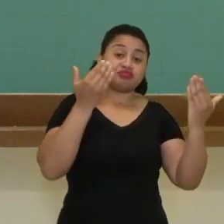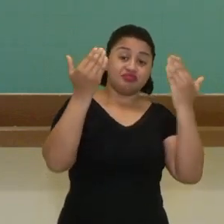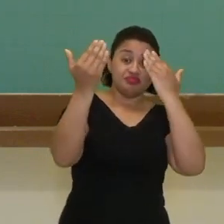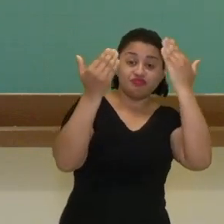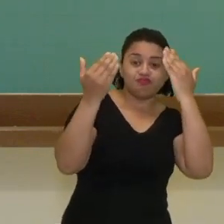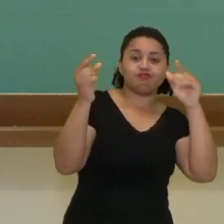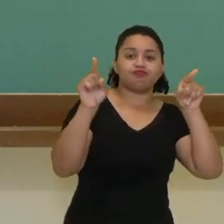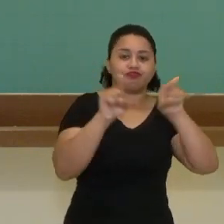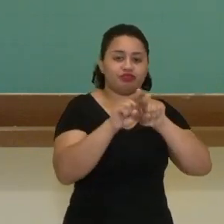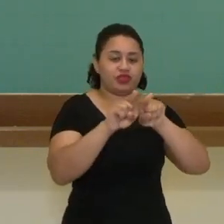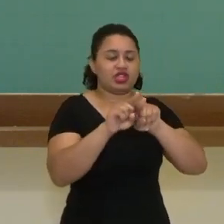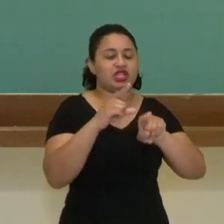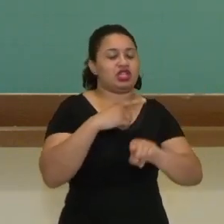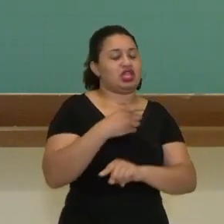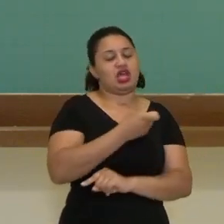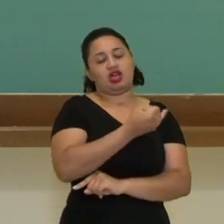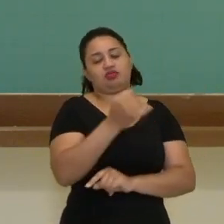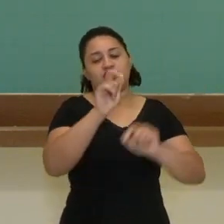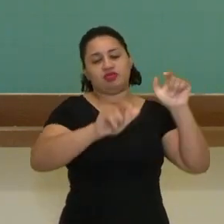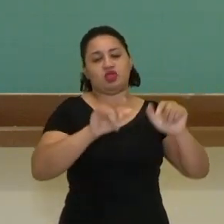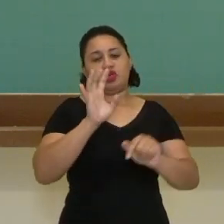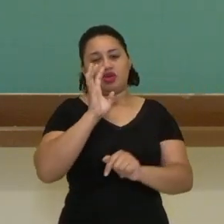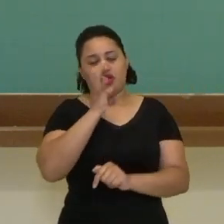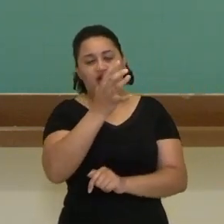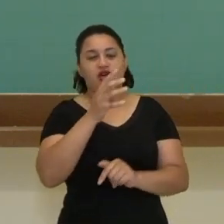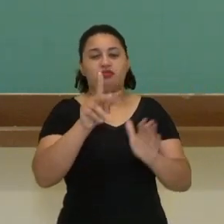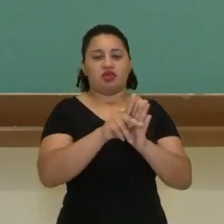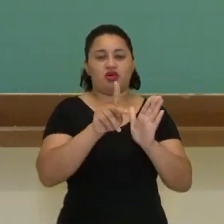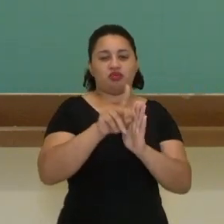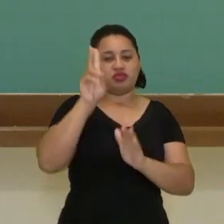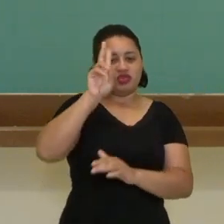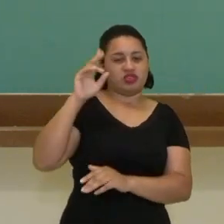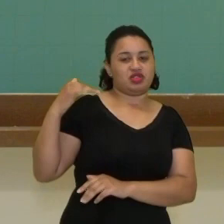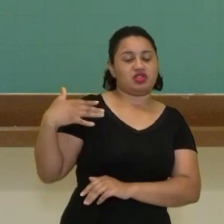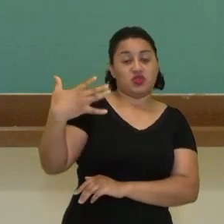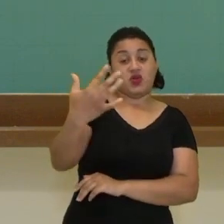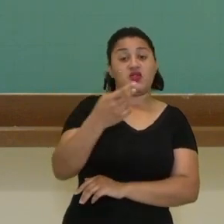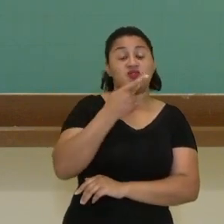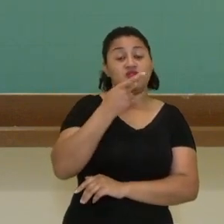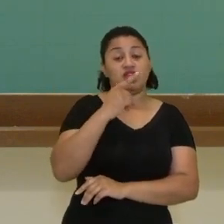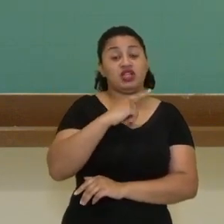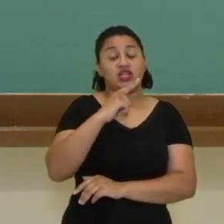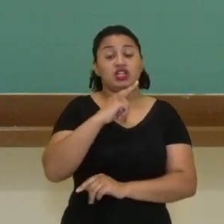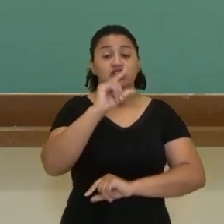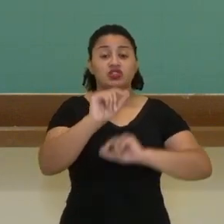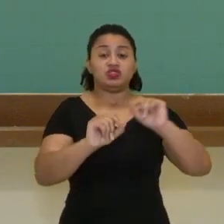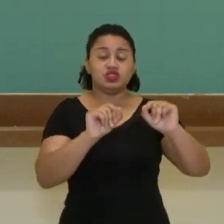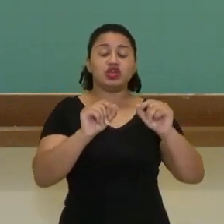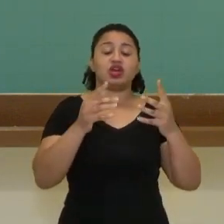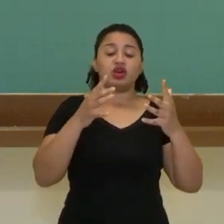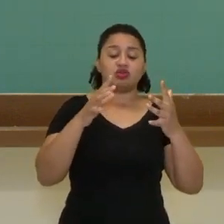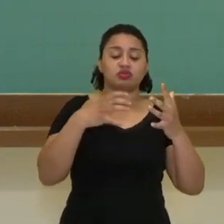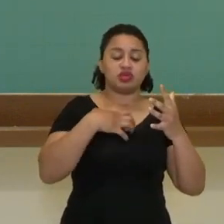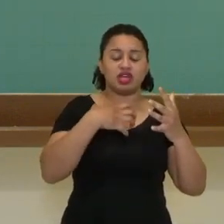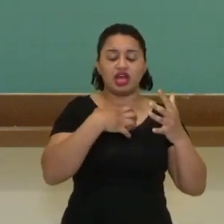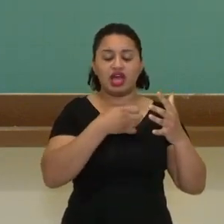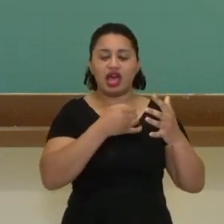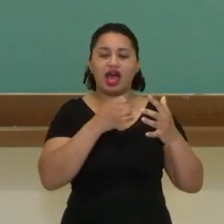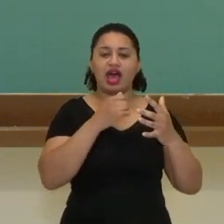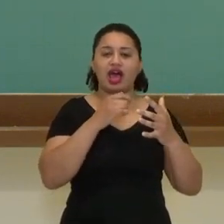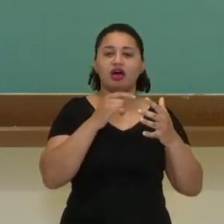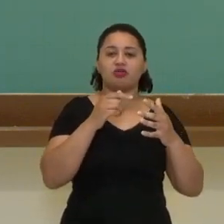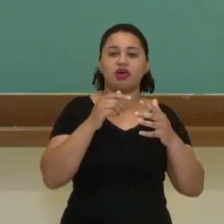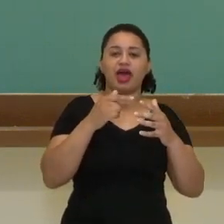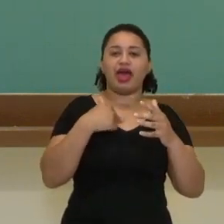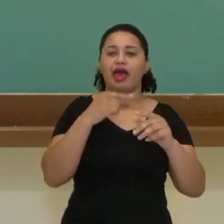alguns críticos da história, alguns historiadores que falam que ele tinha esquizofrenia, ele tinha um pouco de alcoolismo que